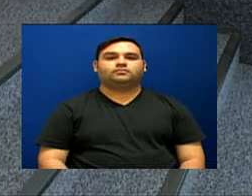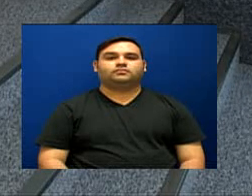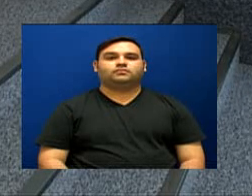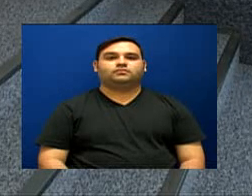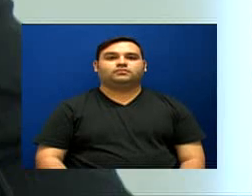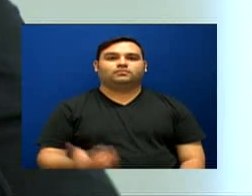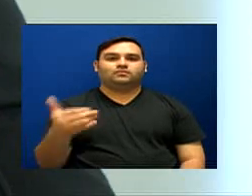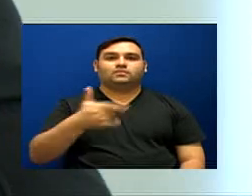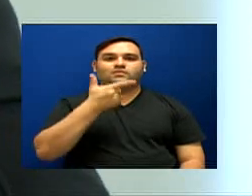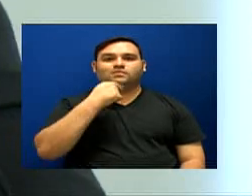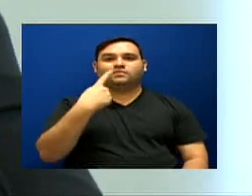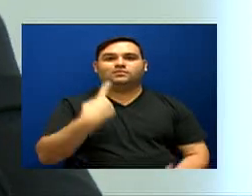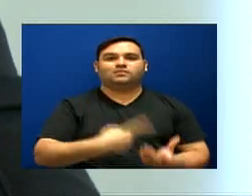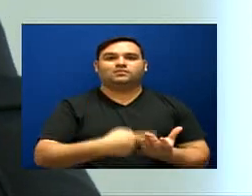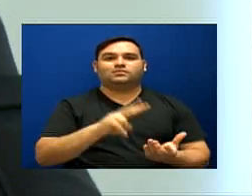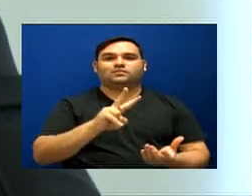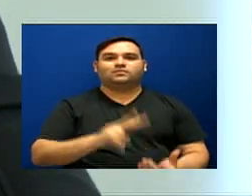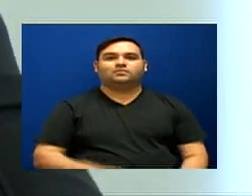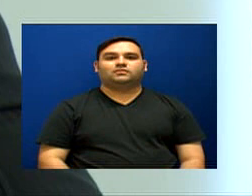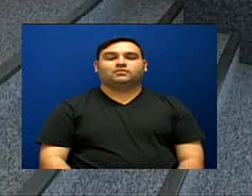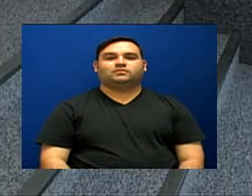Olha lá, chegou o Vitão.